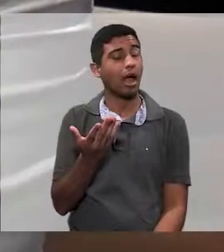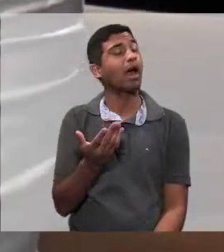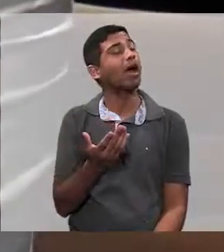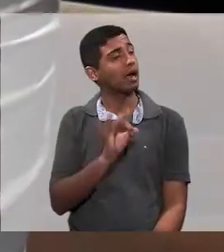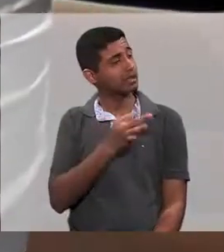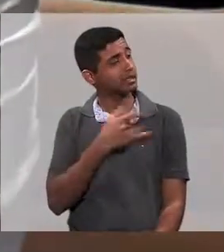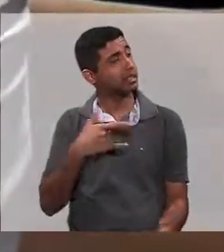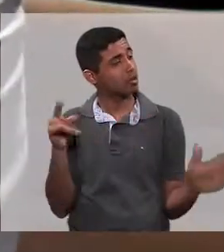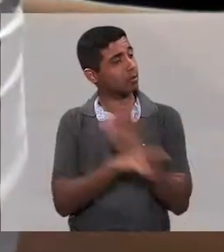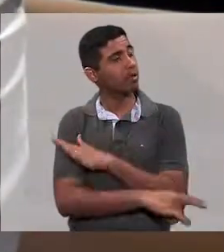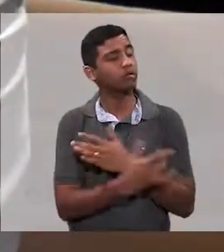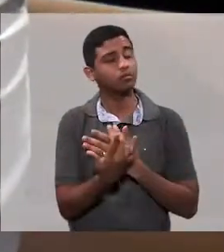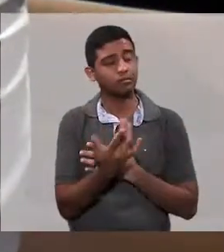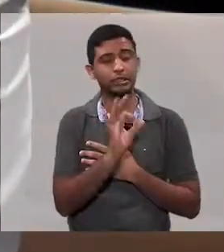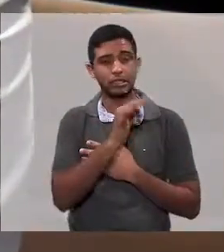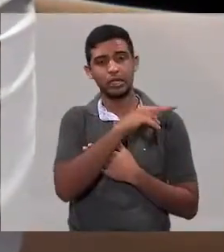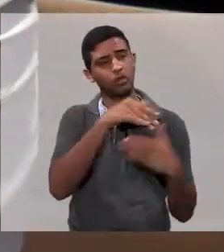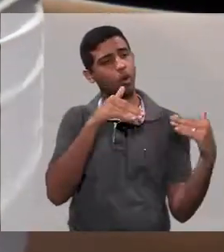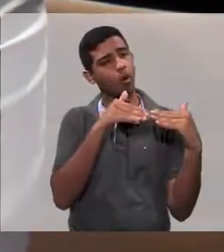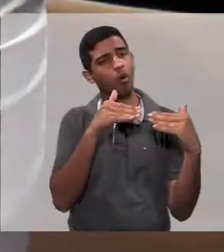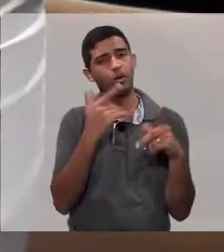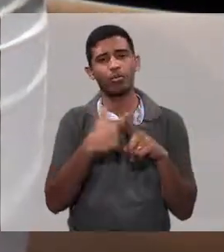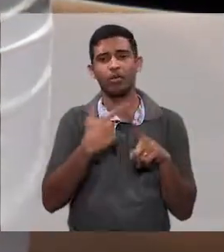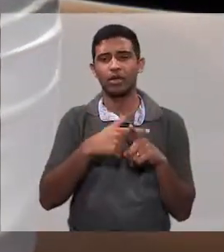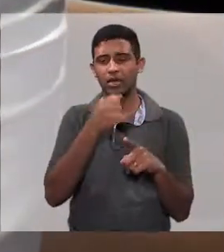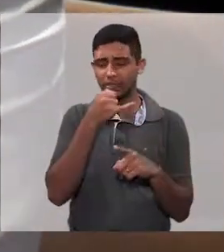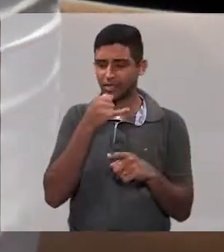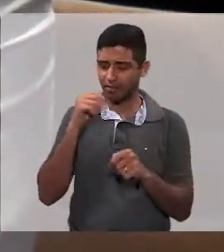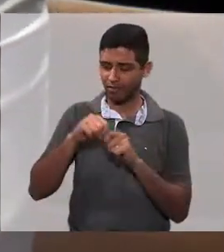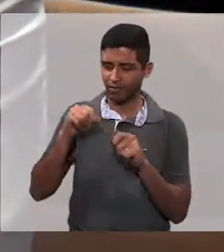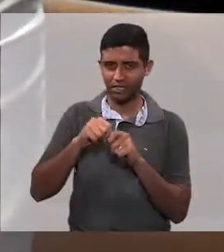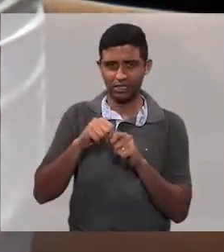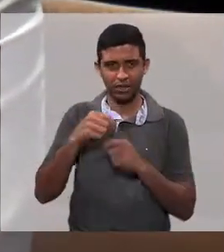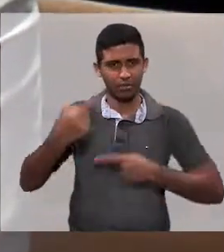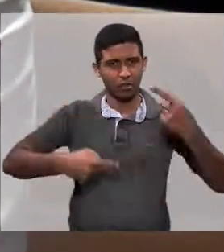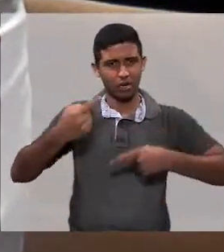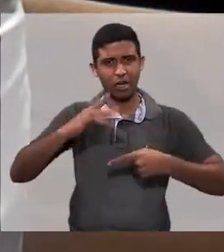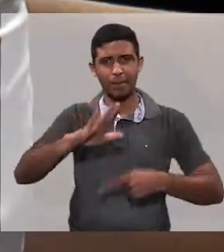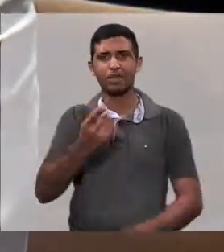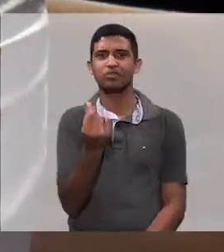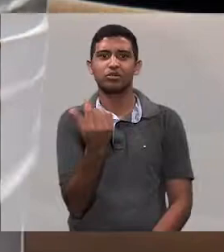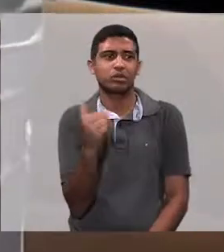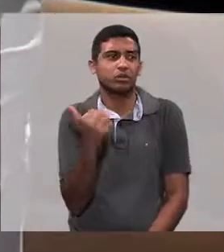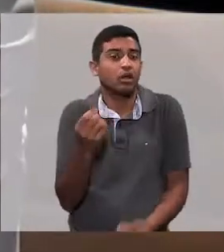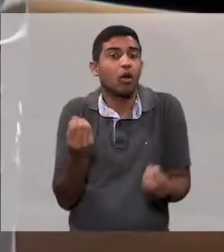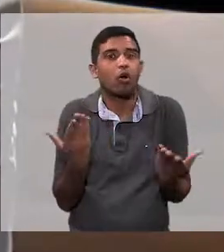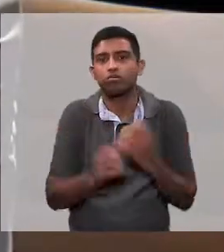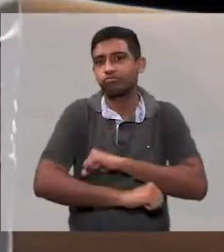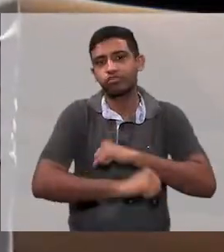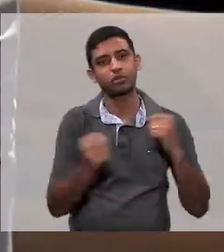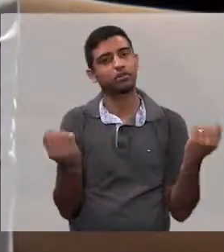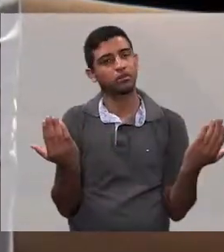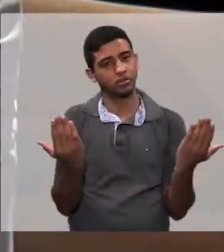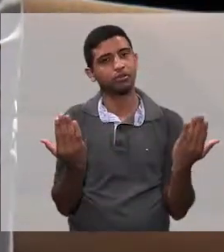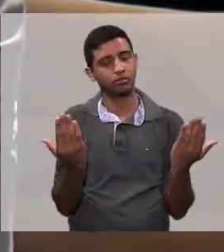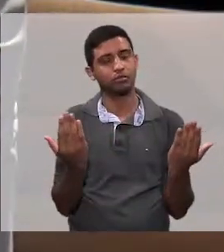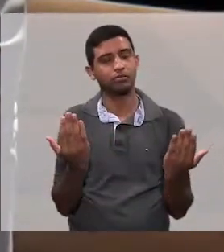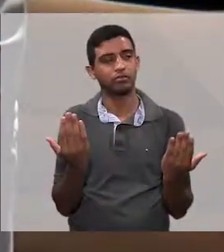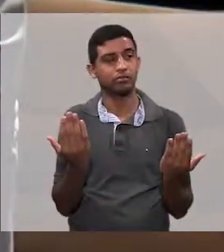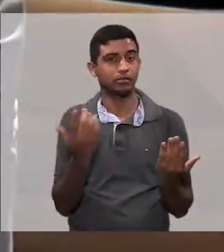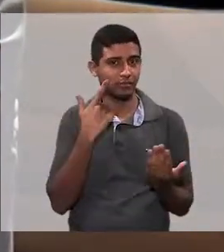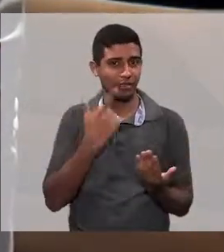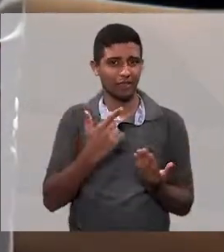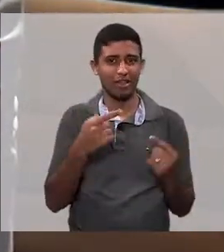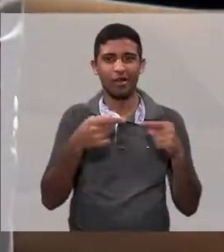ia perguntar. Pois é. Porque fazer política sem dinheiro é impossível. É. E, assim, é